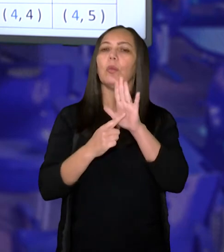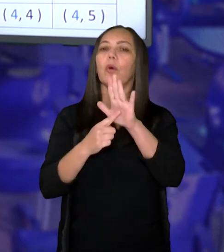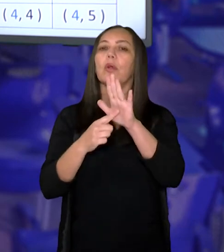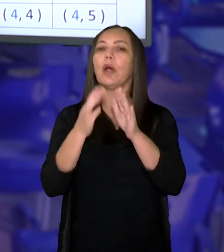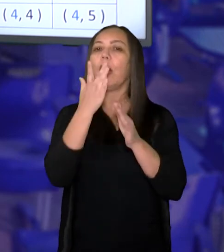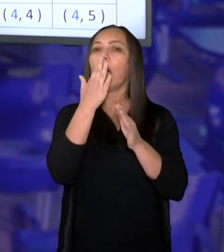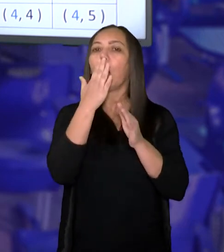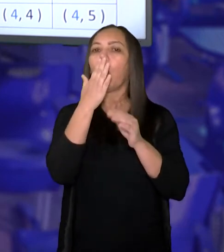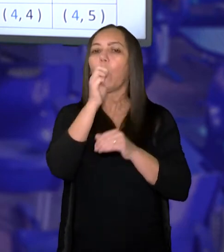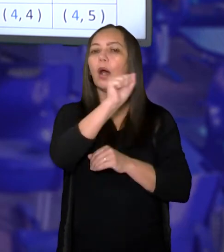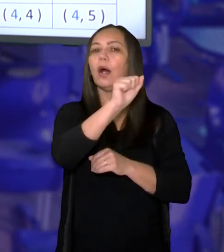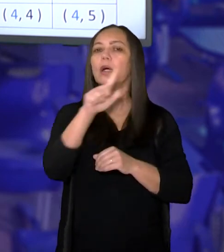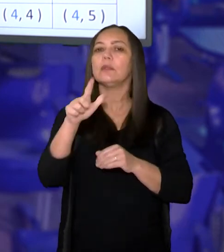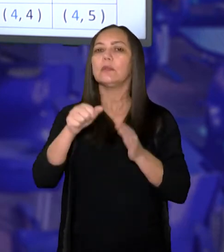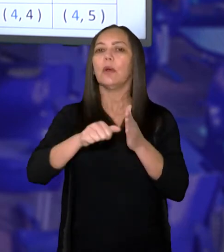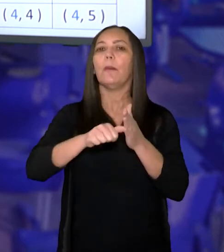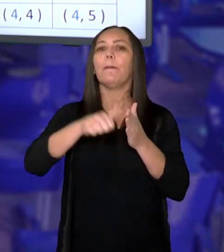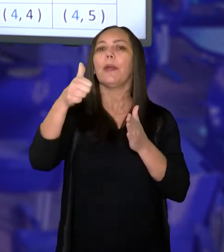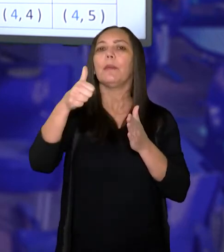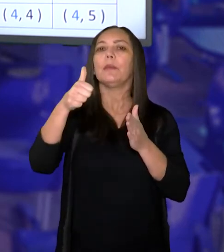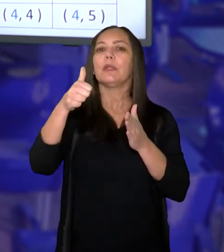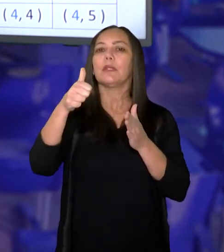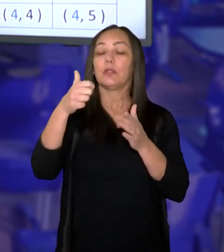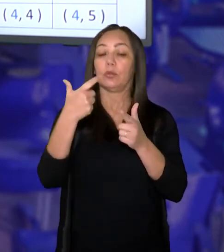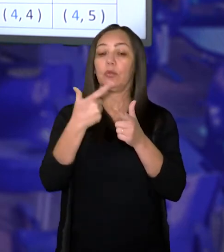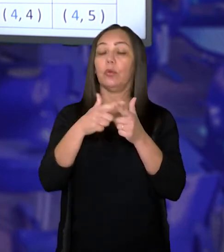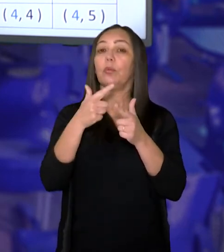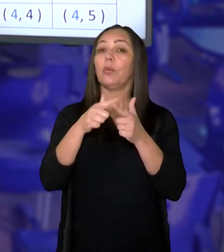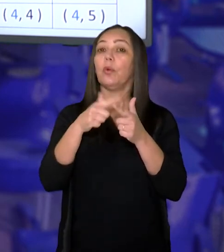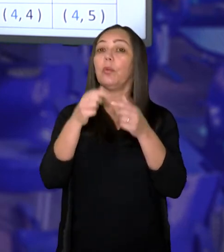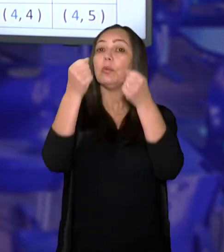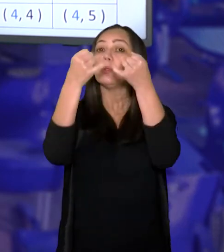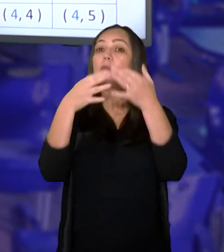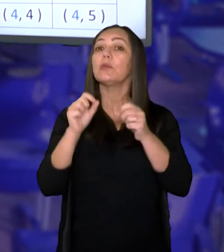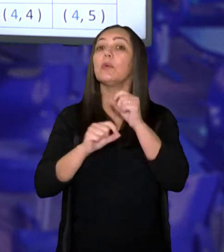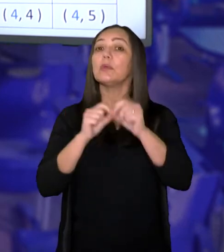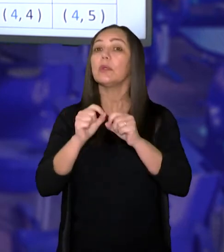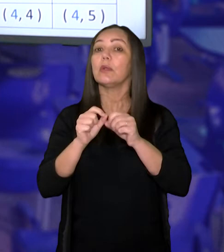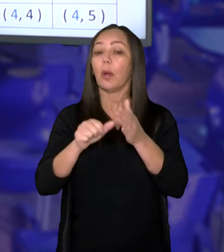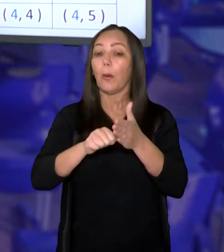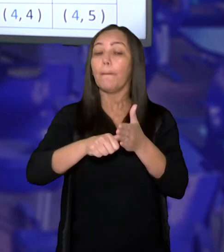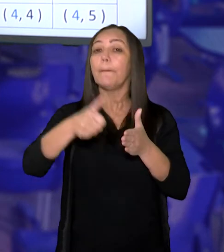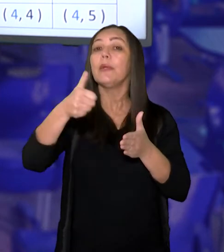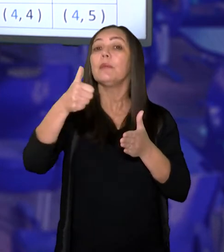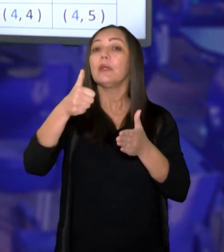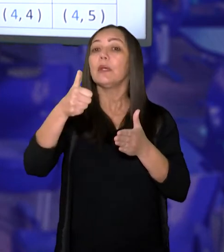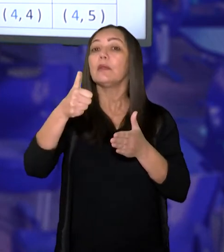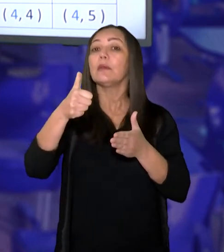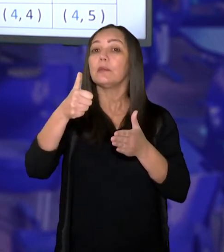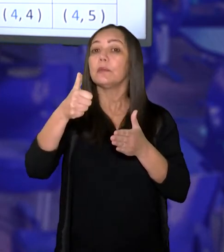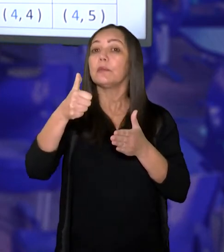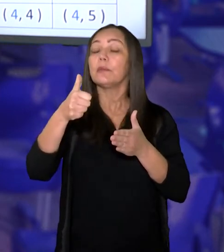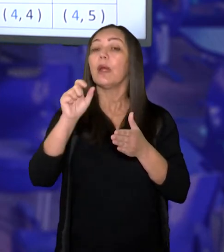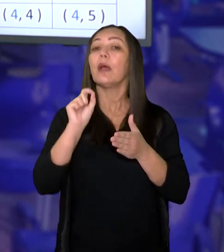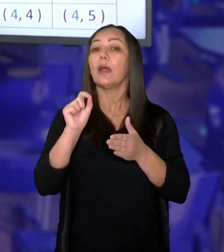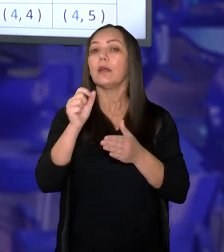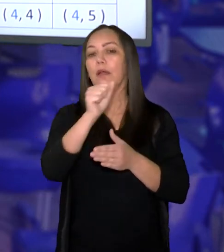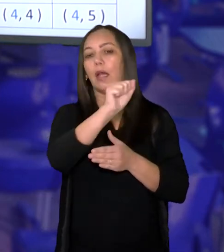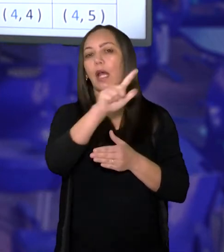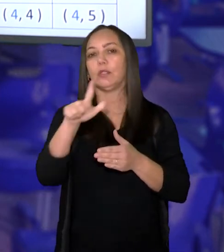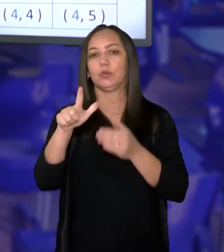destacando em azul o primeiro, porque no problema falou que o primeiro tinha que